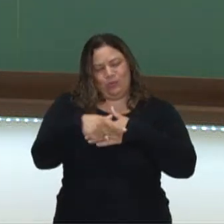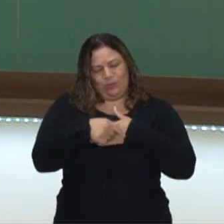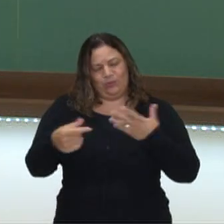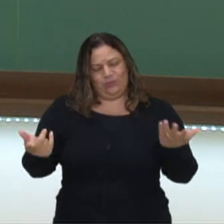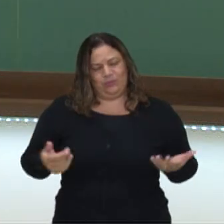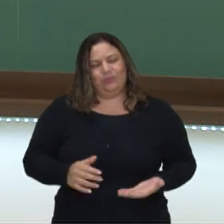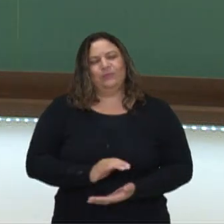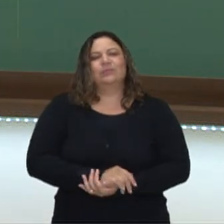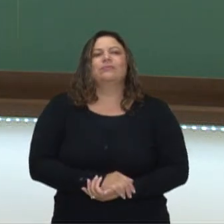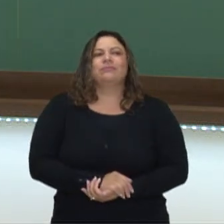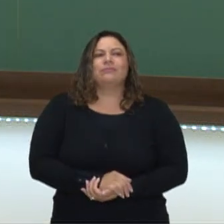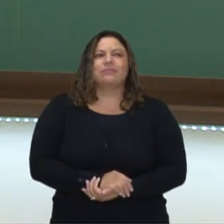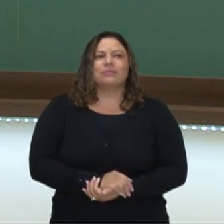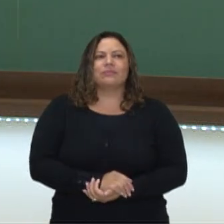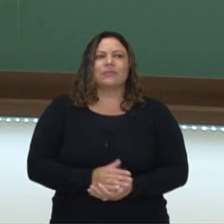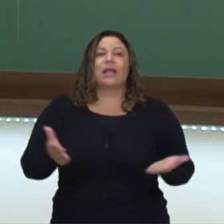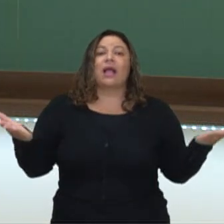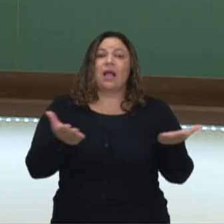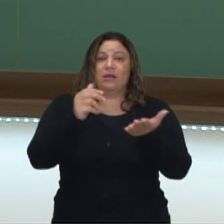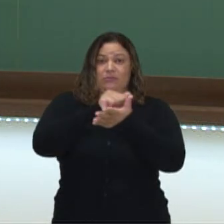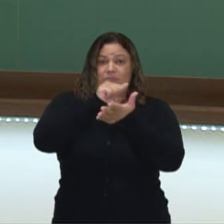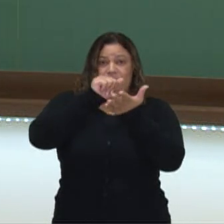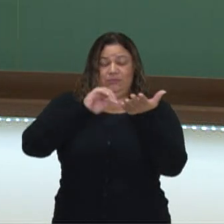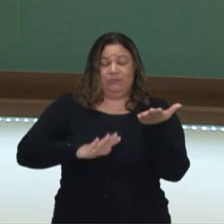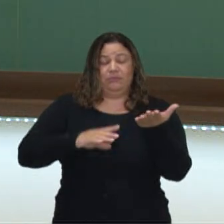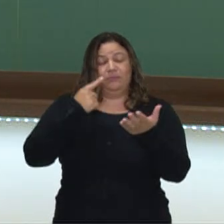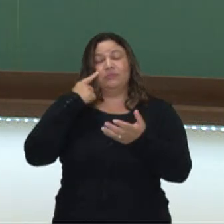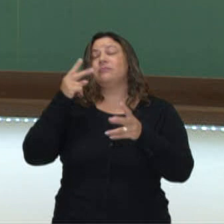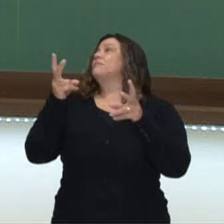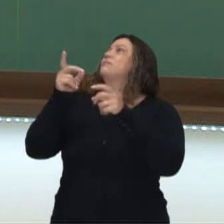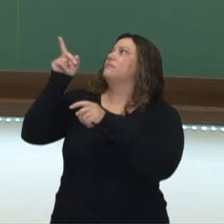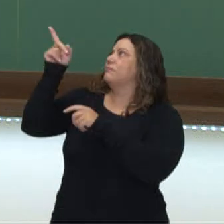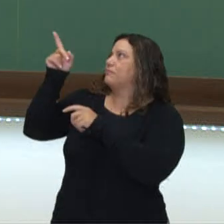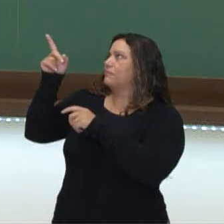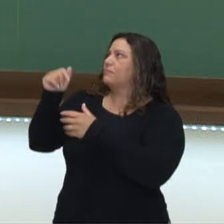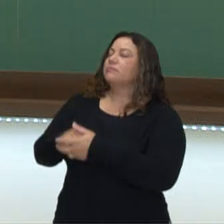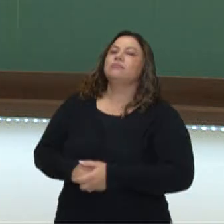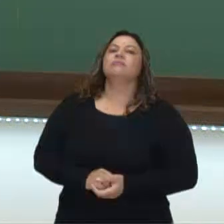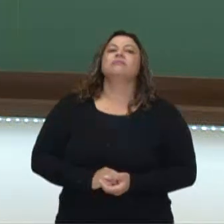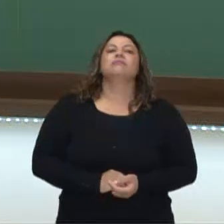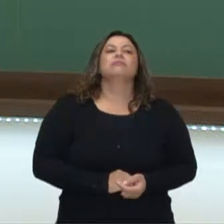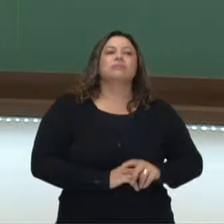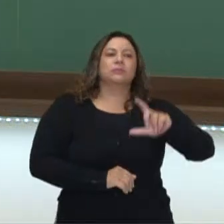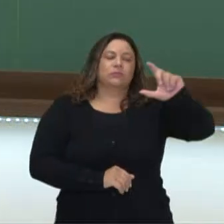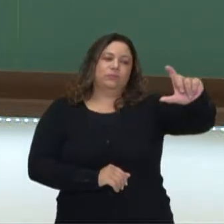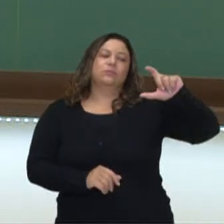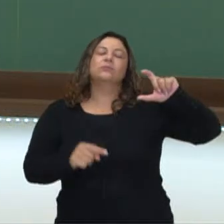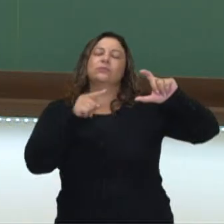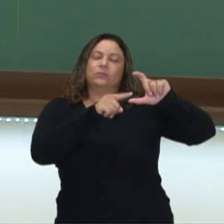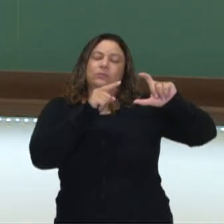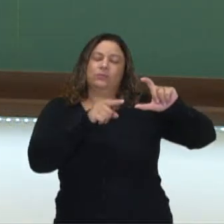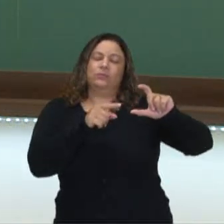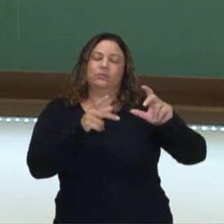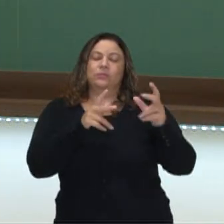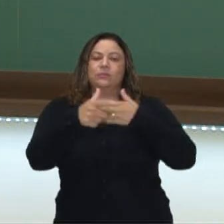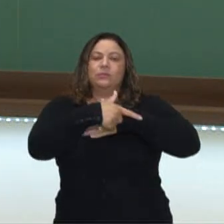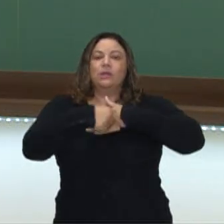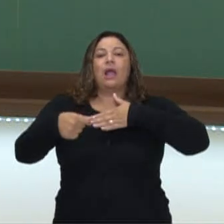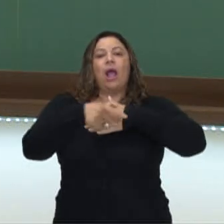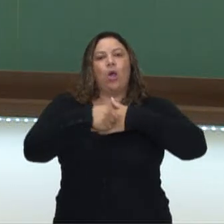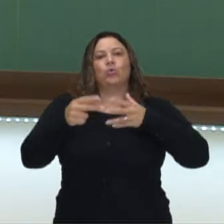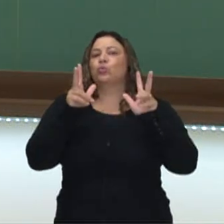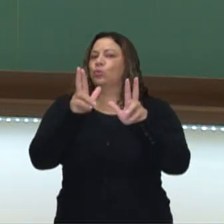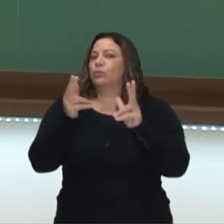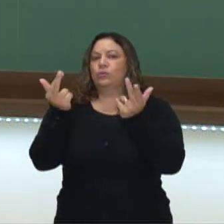nesta crônica. Agora eu trouxe para vocês um segundo fragmento de uma crônica, do mesmo autor, mas de um outro